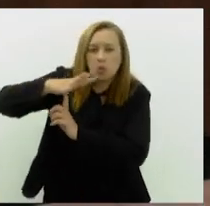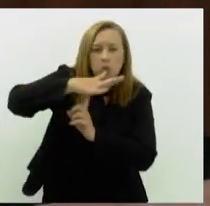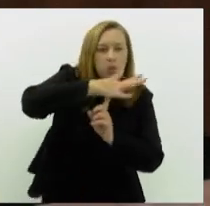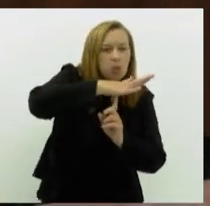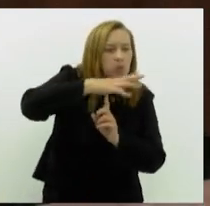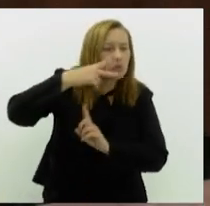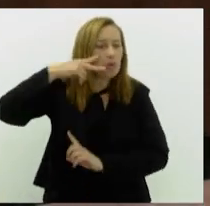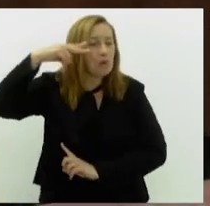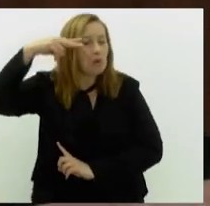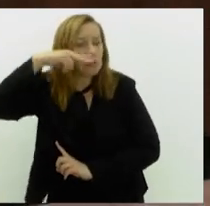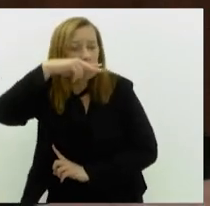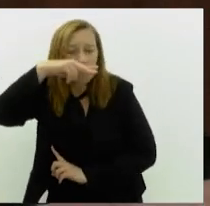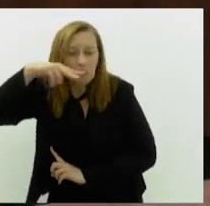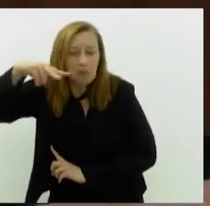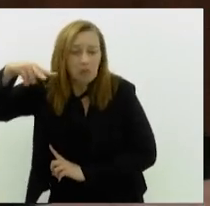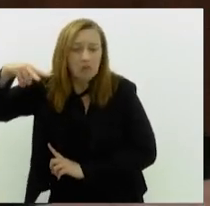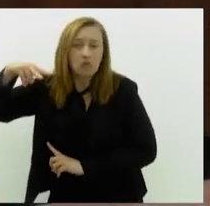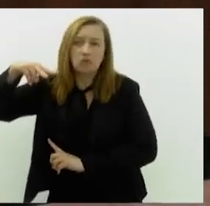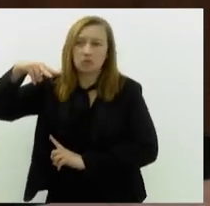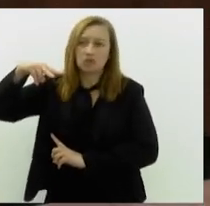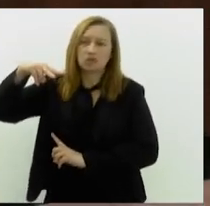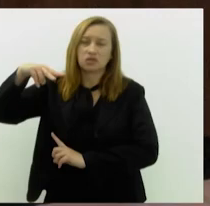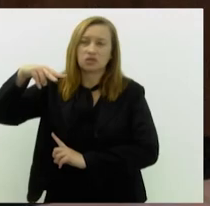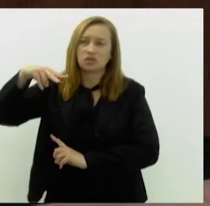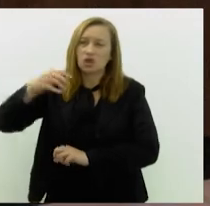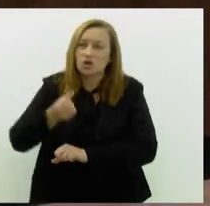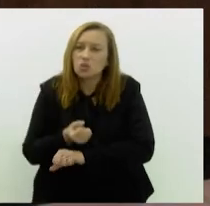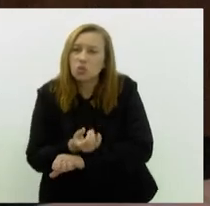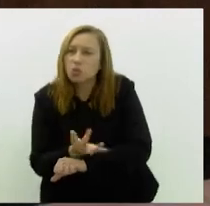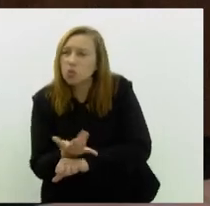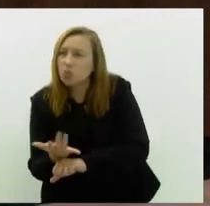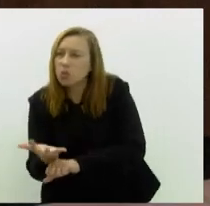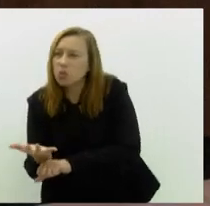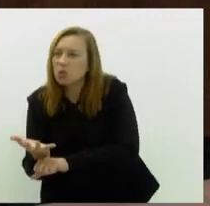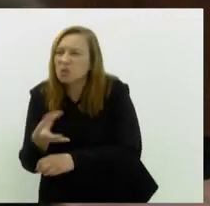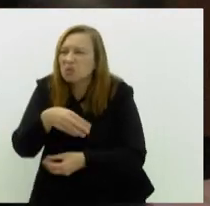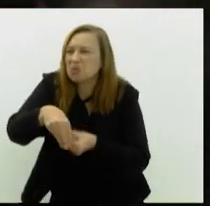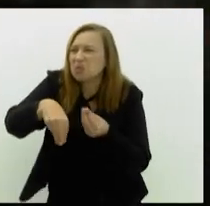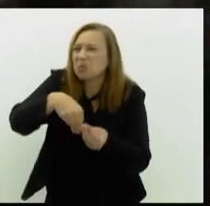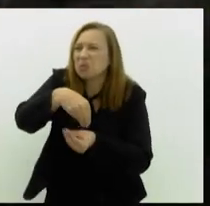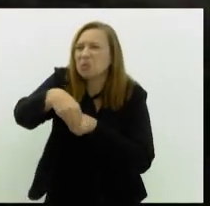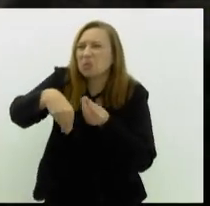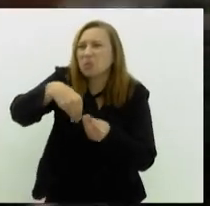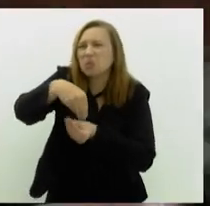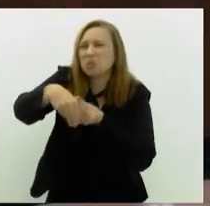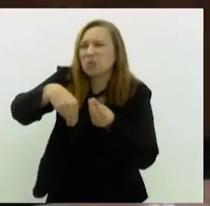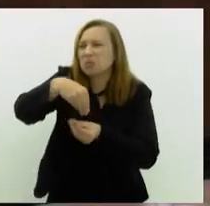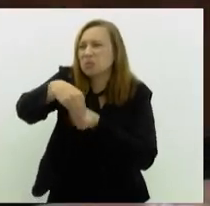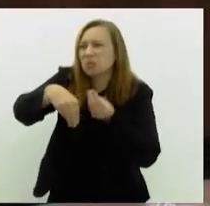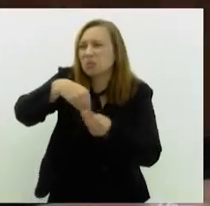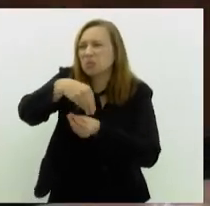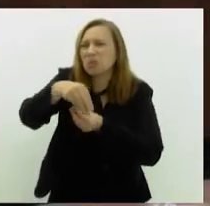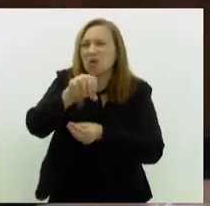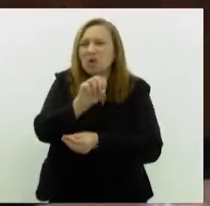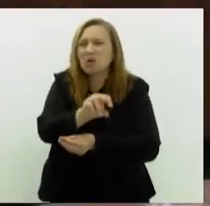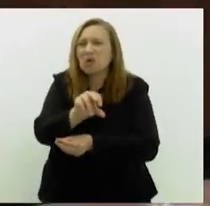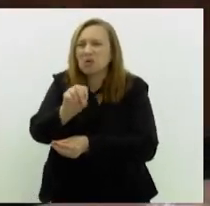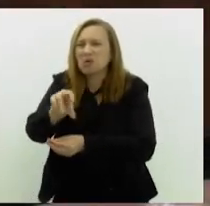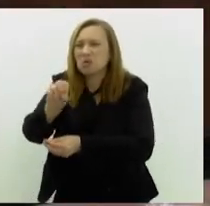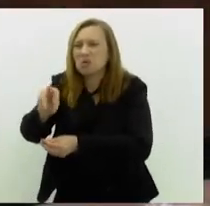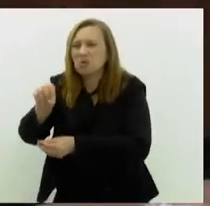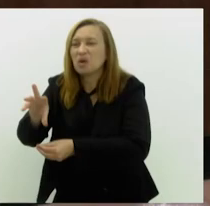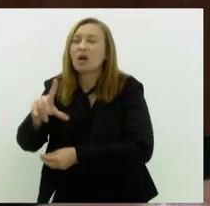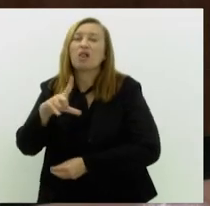as plantações lá existentes estão contaminadas pelo tolueno. Tem